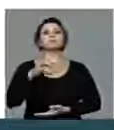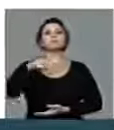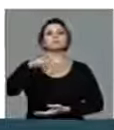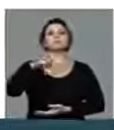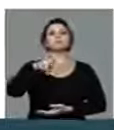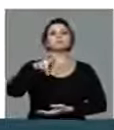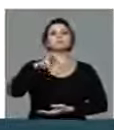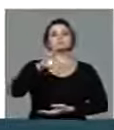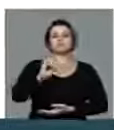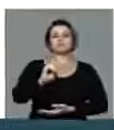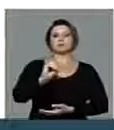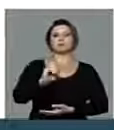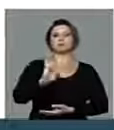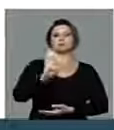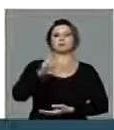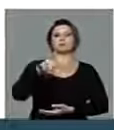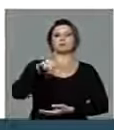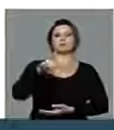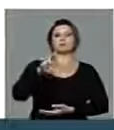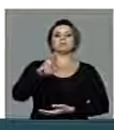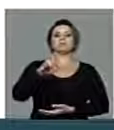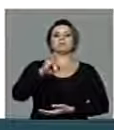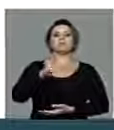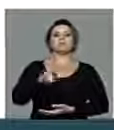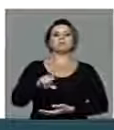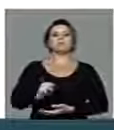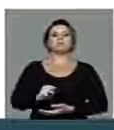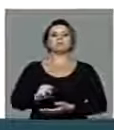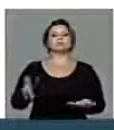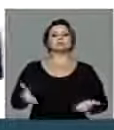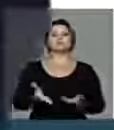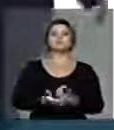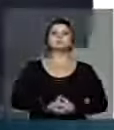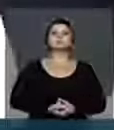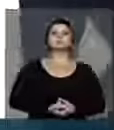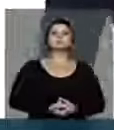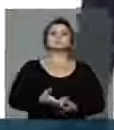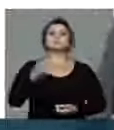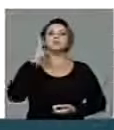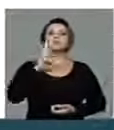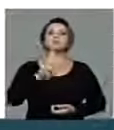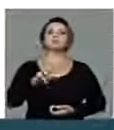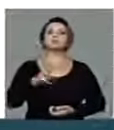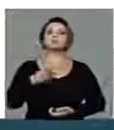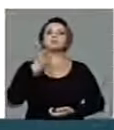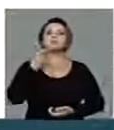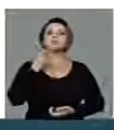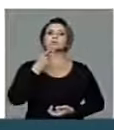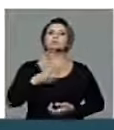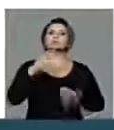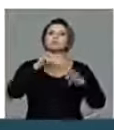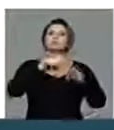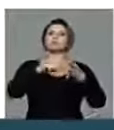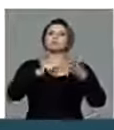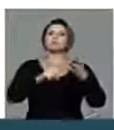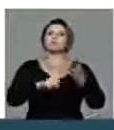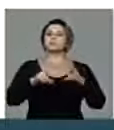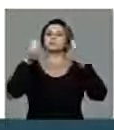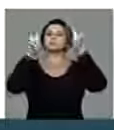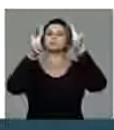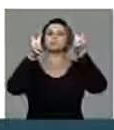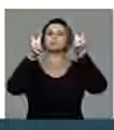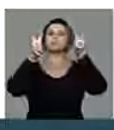deputado, meu querido amigo Mauro Benevides. Nobre deputado Haroldo de Oliveira, Vossa Excelência elegeu 4 temas